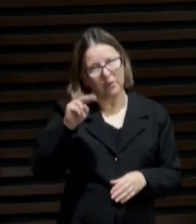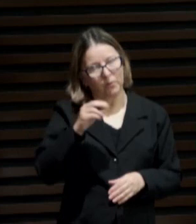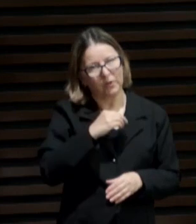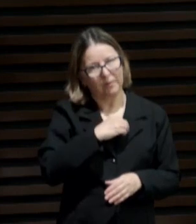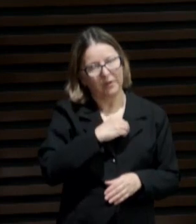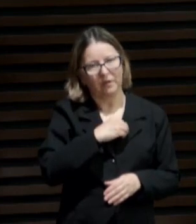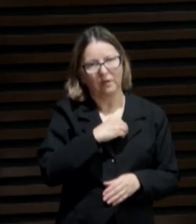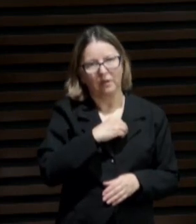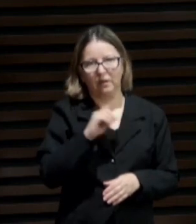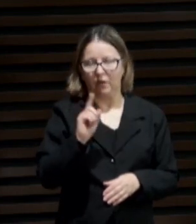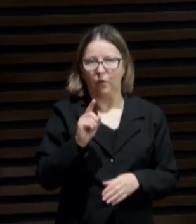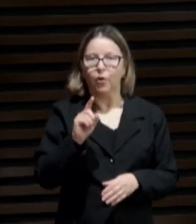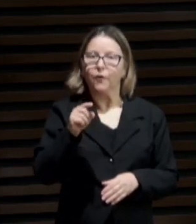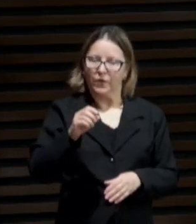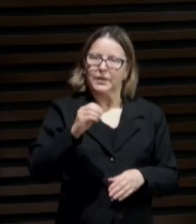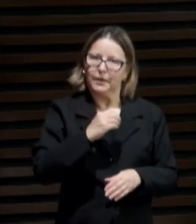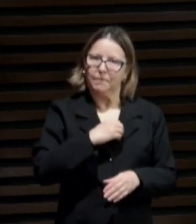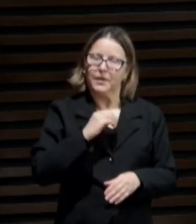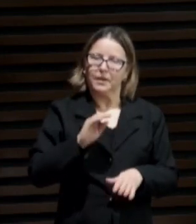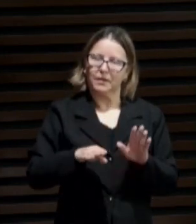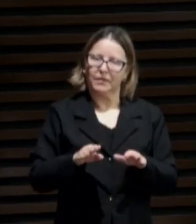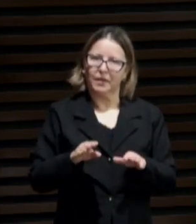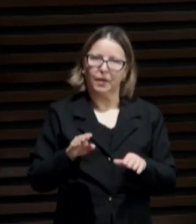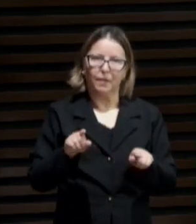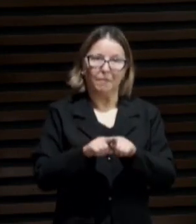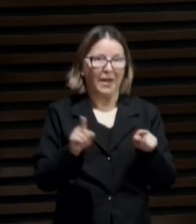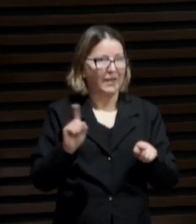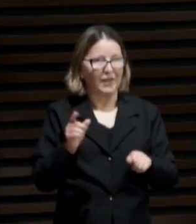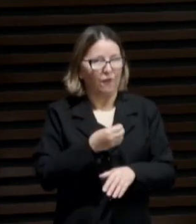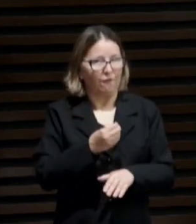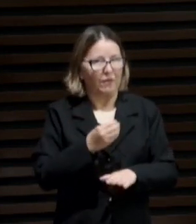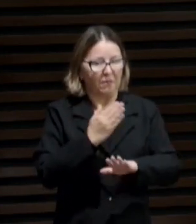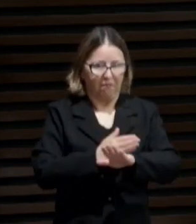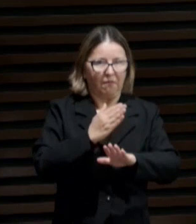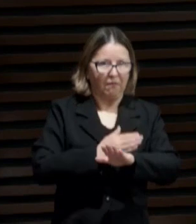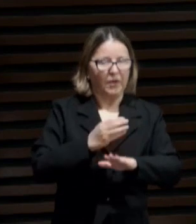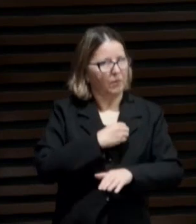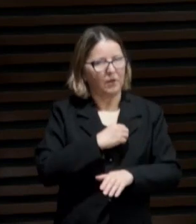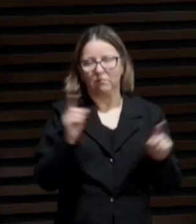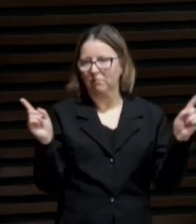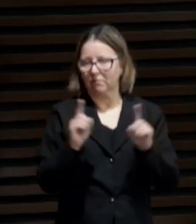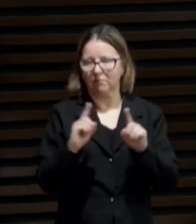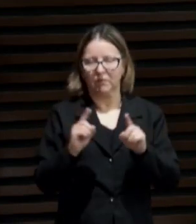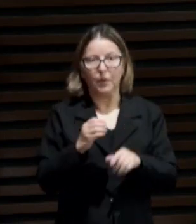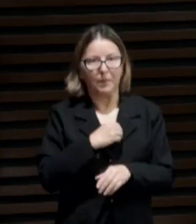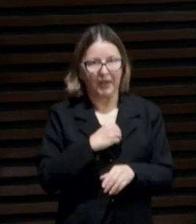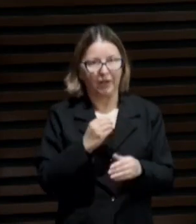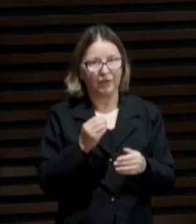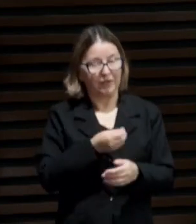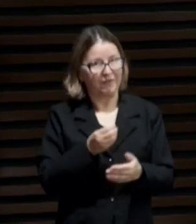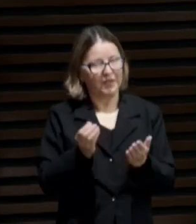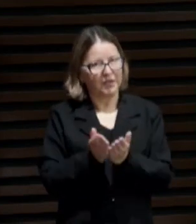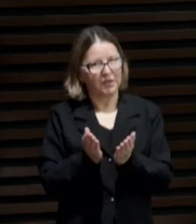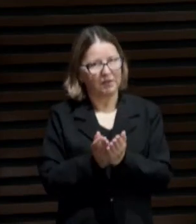na prática do pecado. Viver na prática do pecado é uma coisa. O pecado na vida do cristão, eu costumo dizer, é um